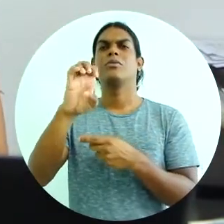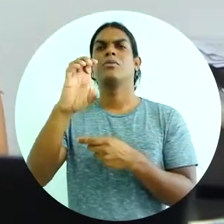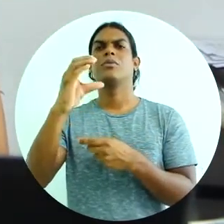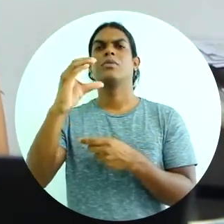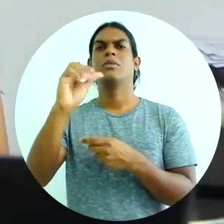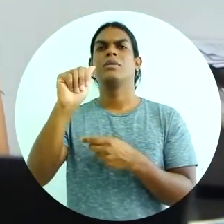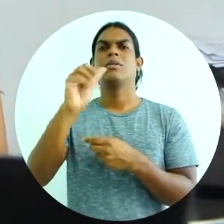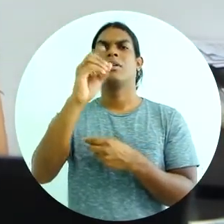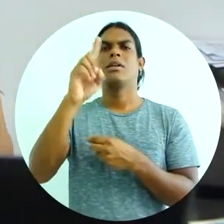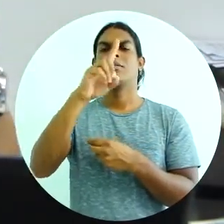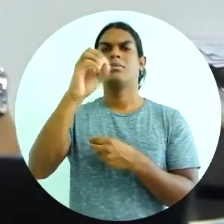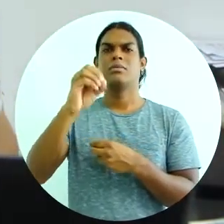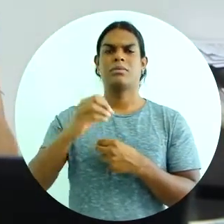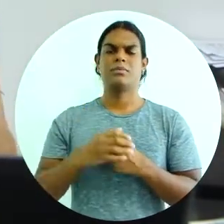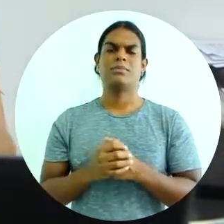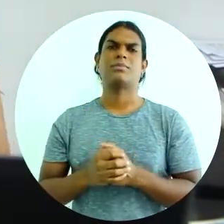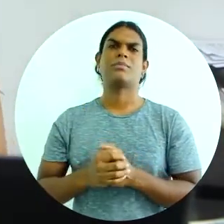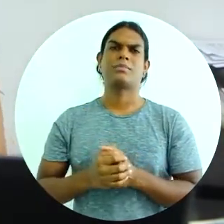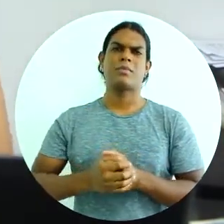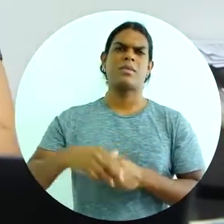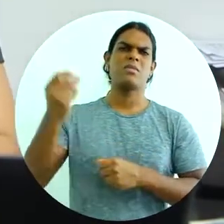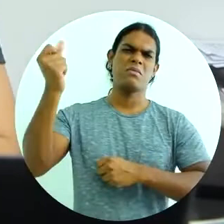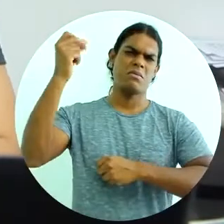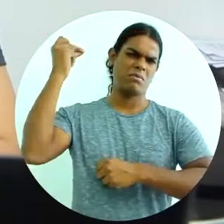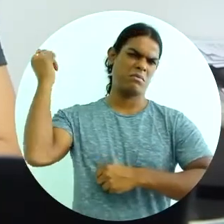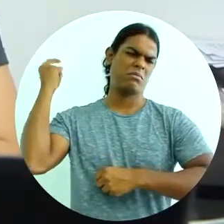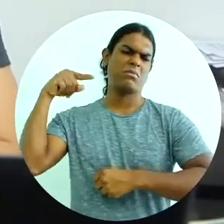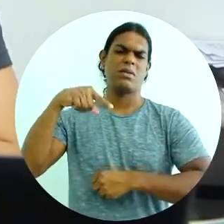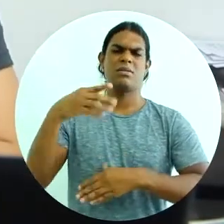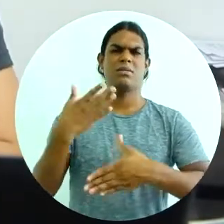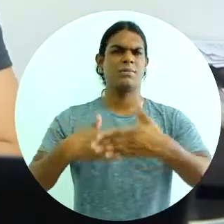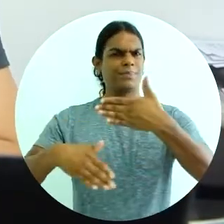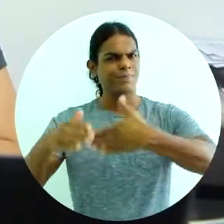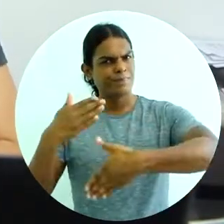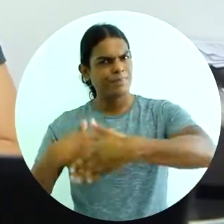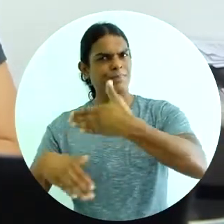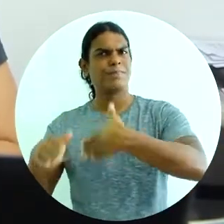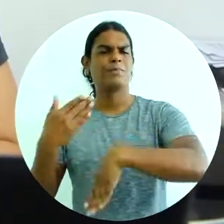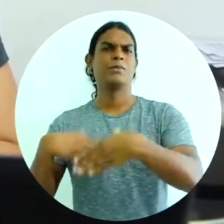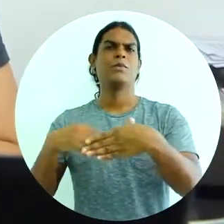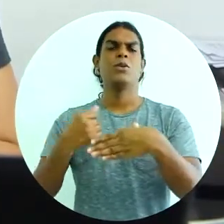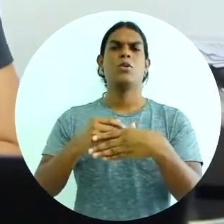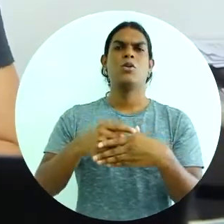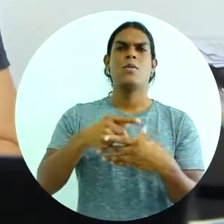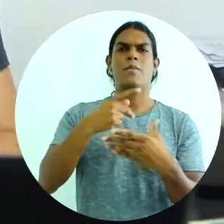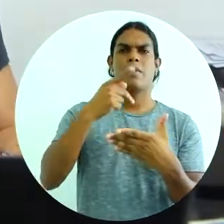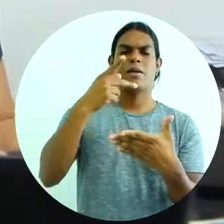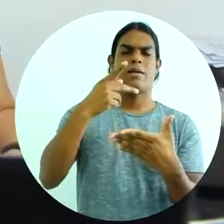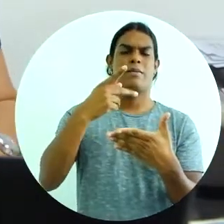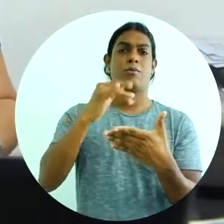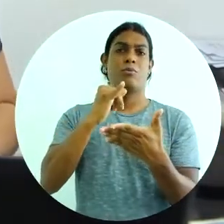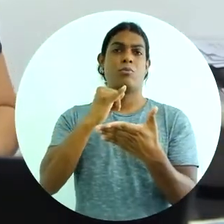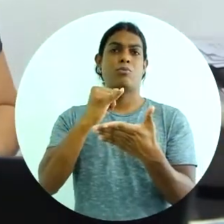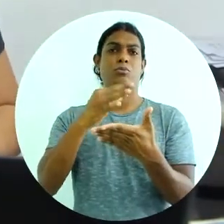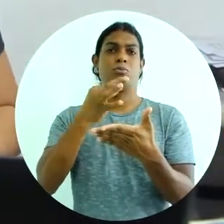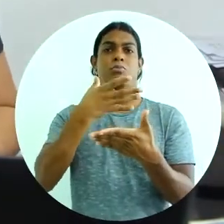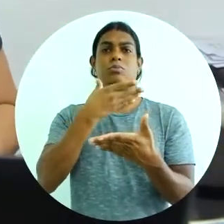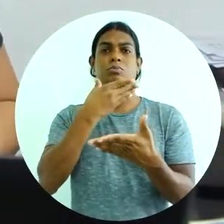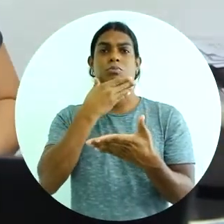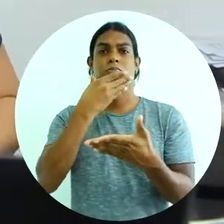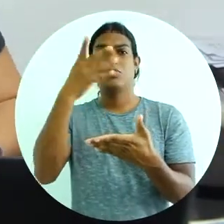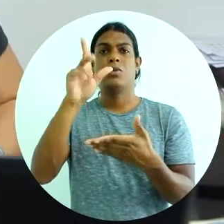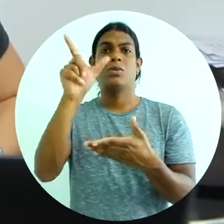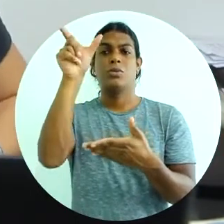texto. Durante muito tempo, essa relação do escrevente com o texto era